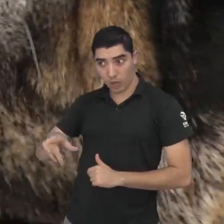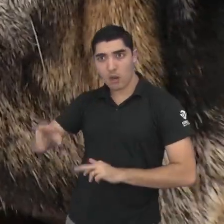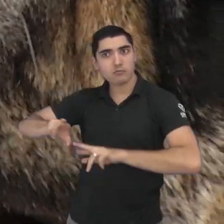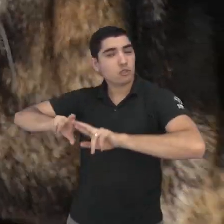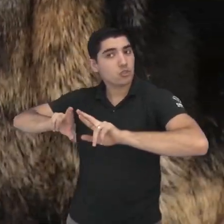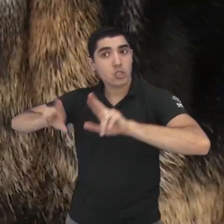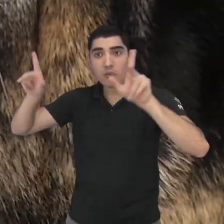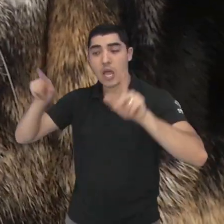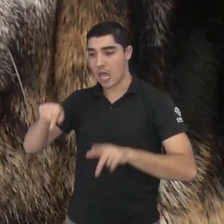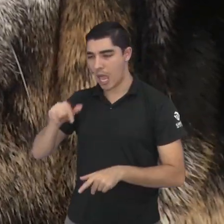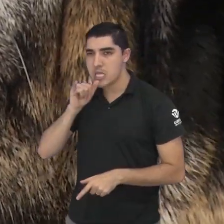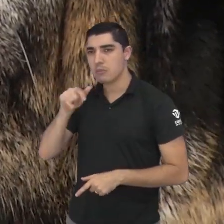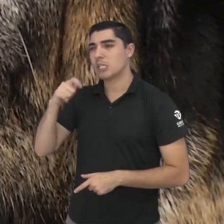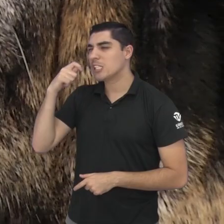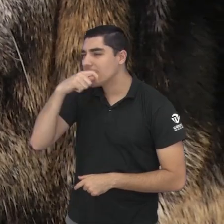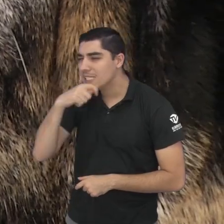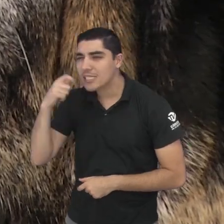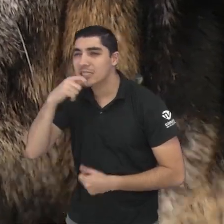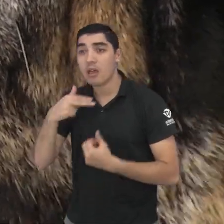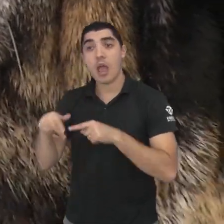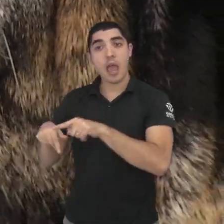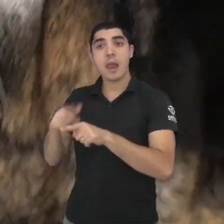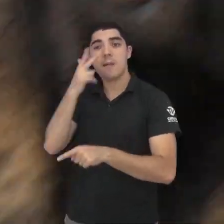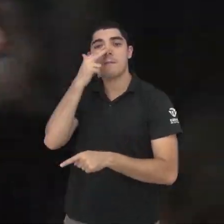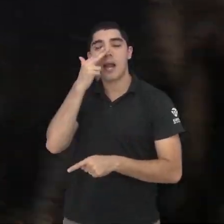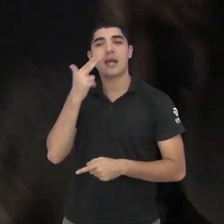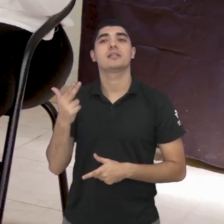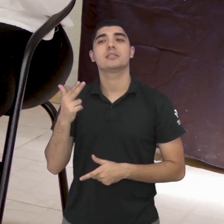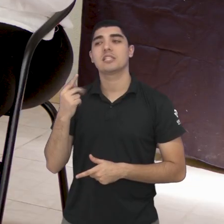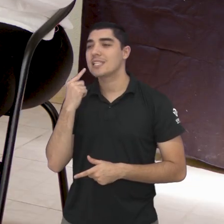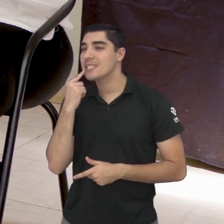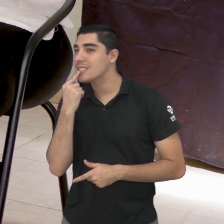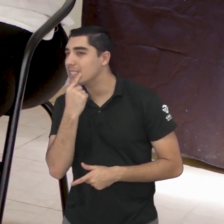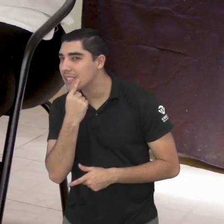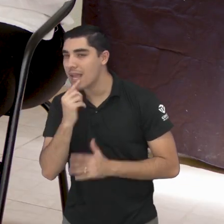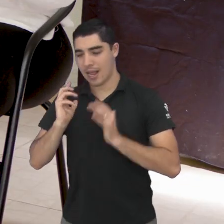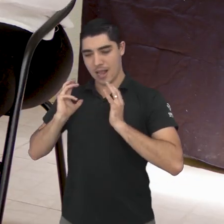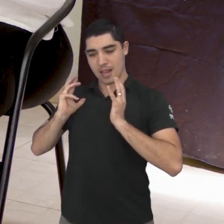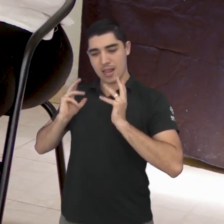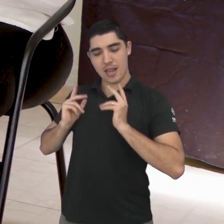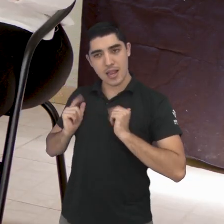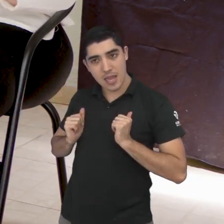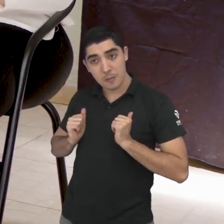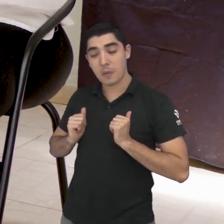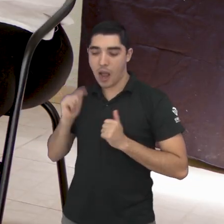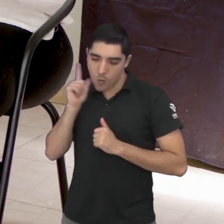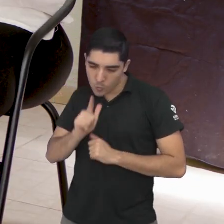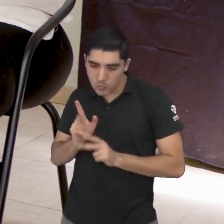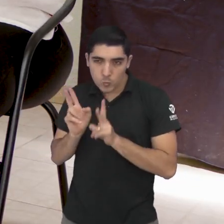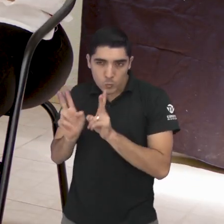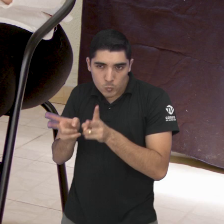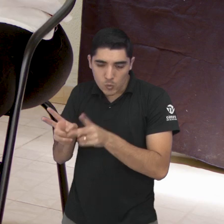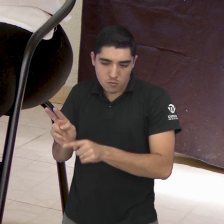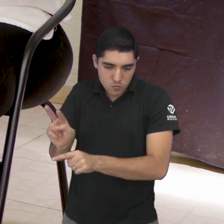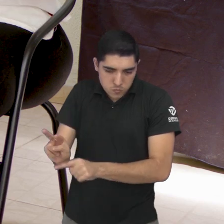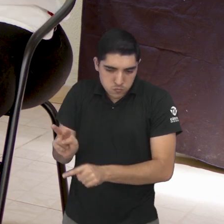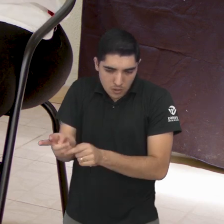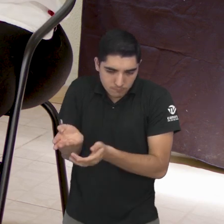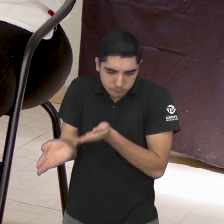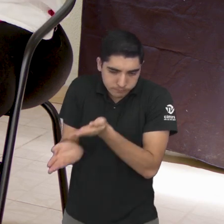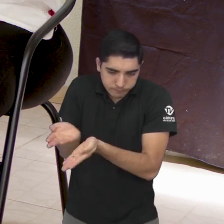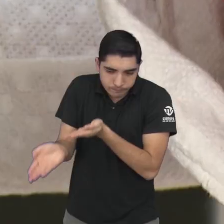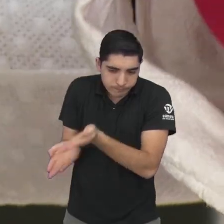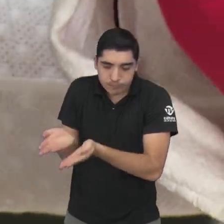ele faz a limpeza dele, ele fica mais tempo com o dente limpo, então a gente consegue manter por mais tempo,